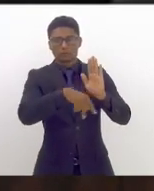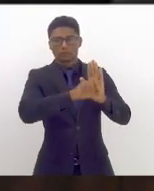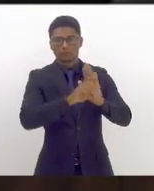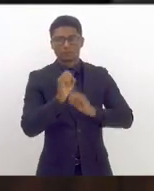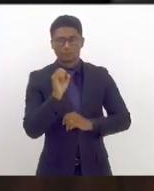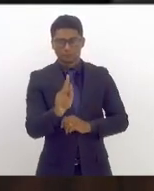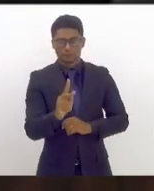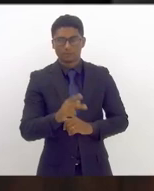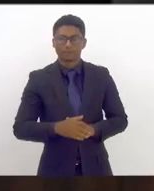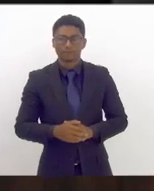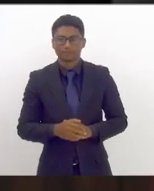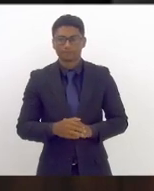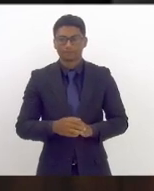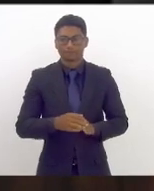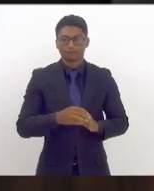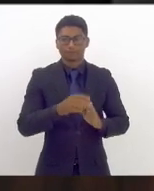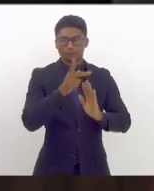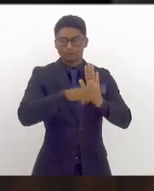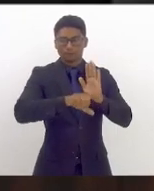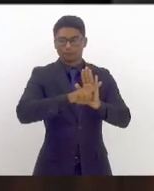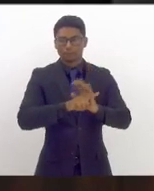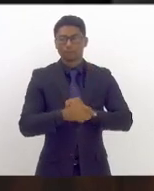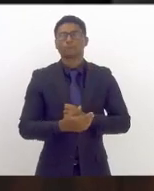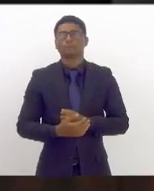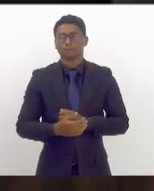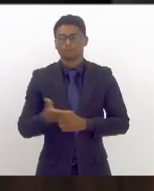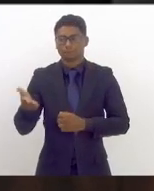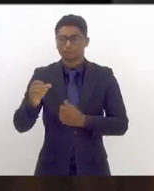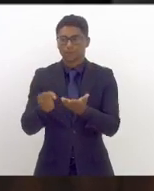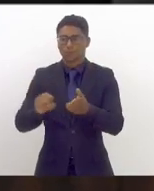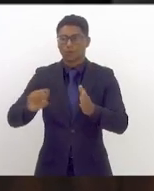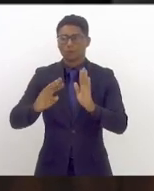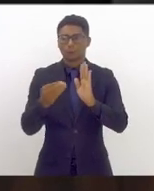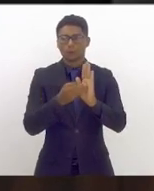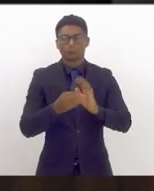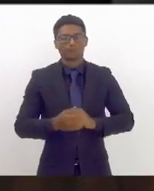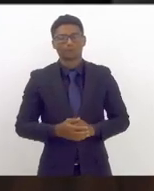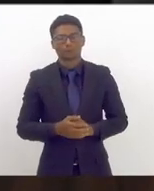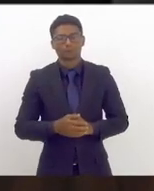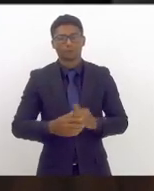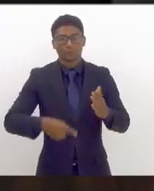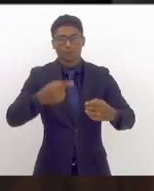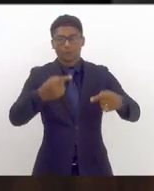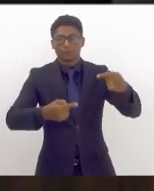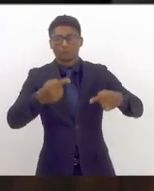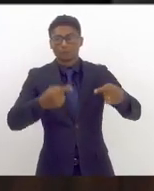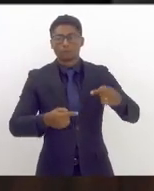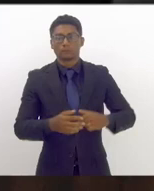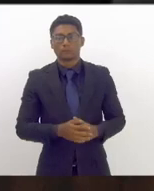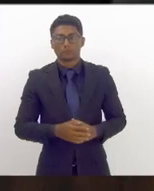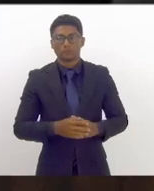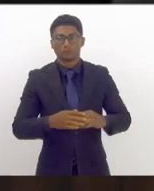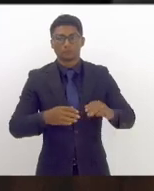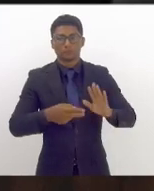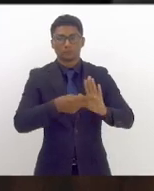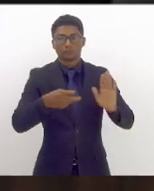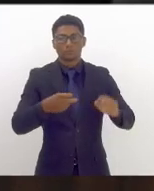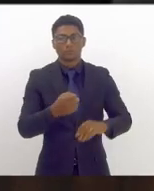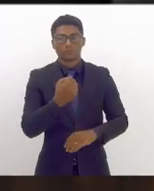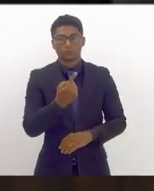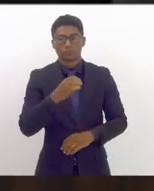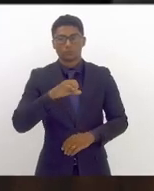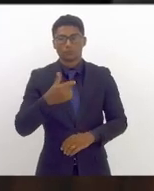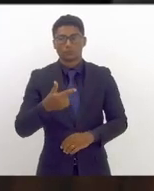projeto de lei 5619 com autor Deputado Samuel em primeira discussão o sujeito à disposição especiais de acordo com o artigo 192 do